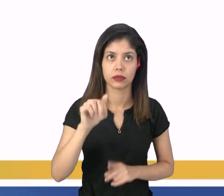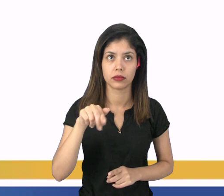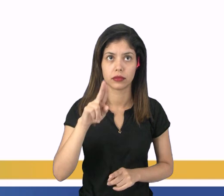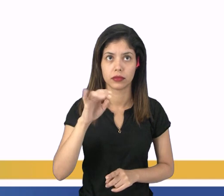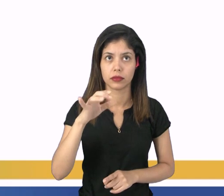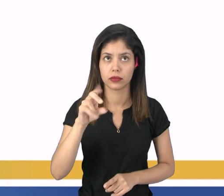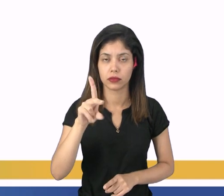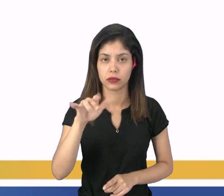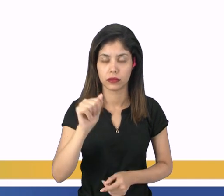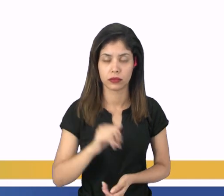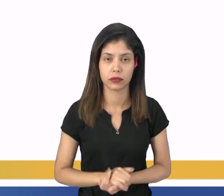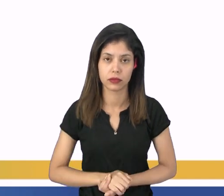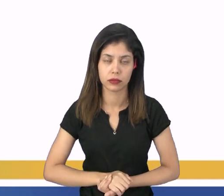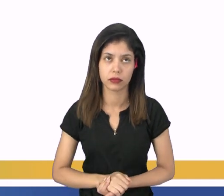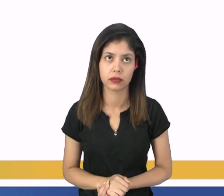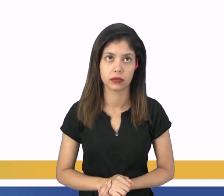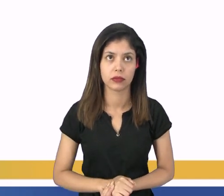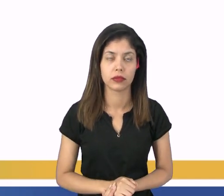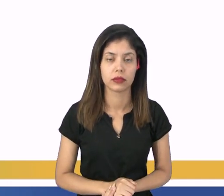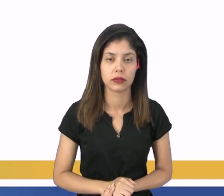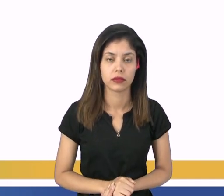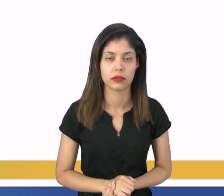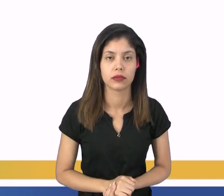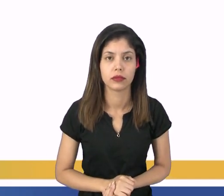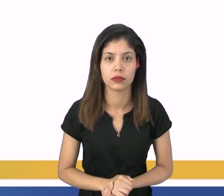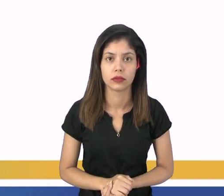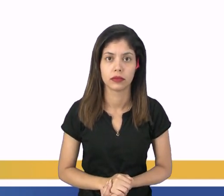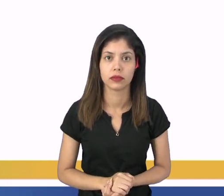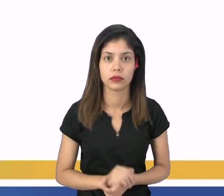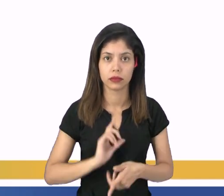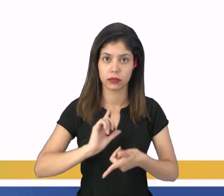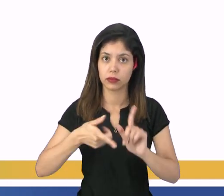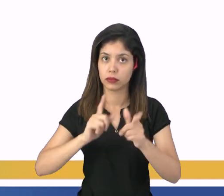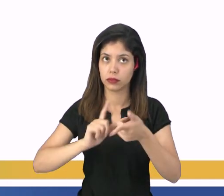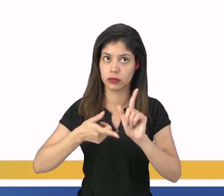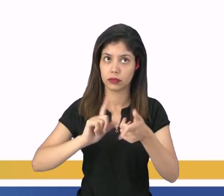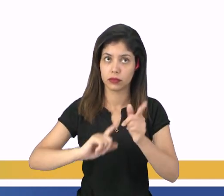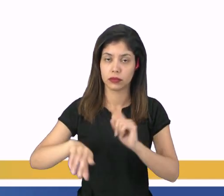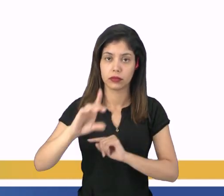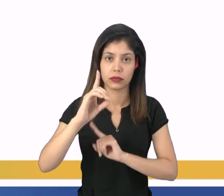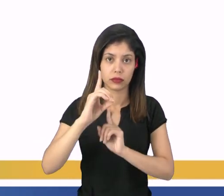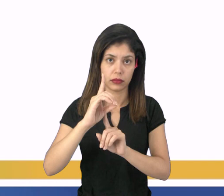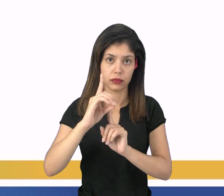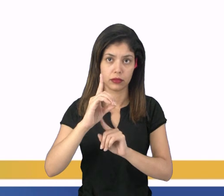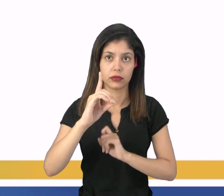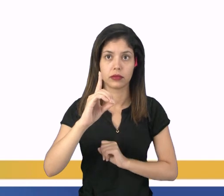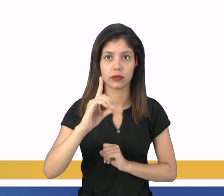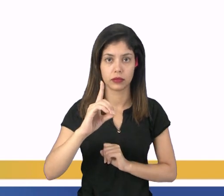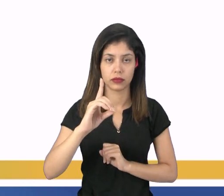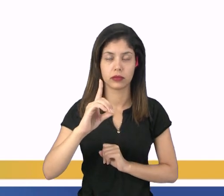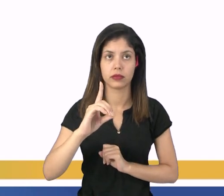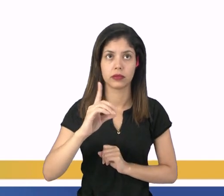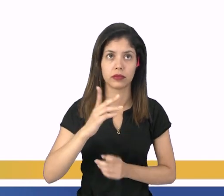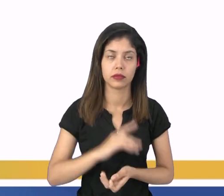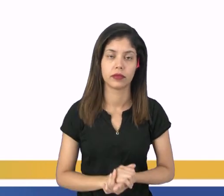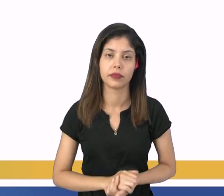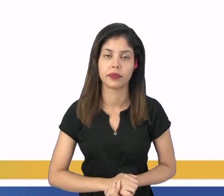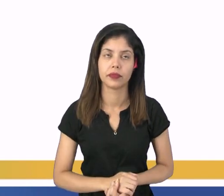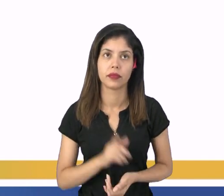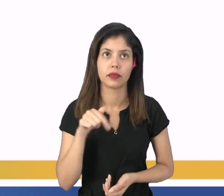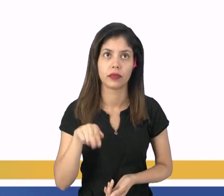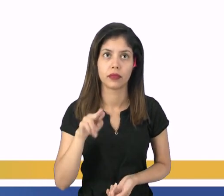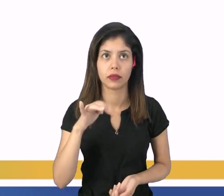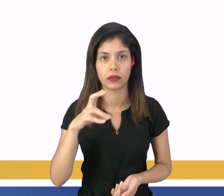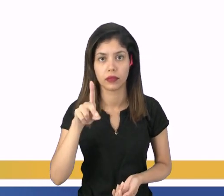C, o quechua? Tá, vamos observar qual seria a resposta. Então, seria a letra D, né, pessoal? O